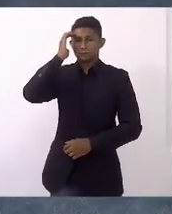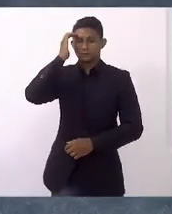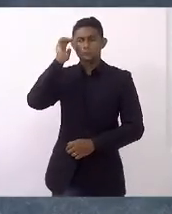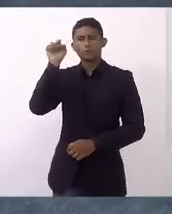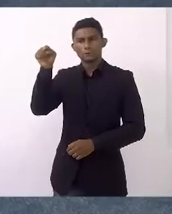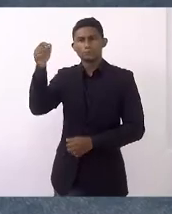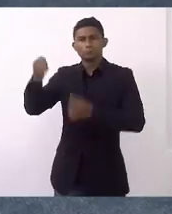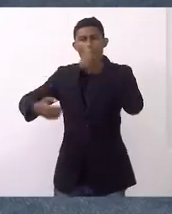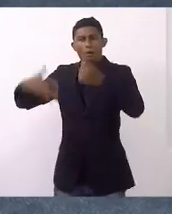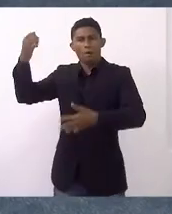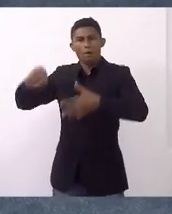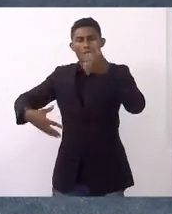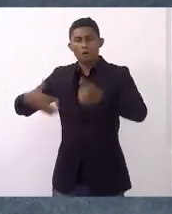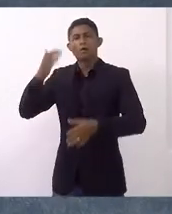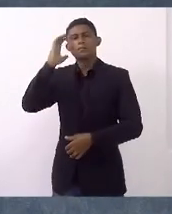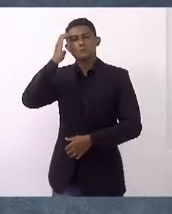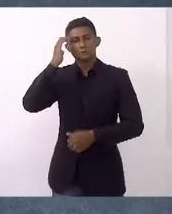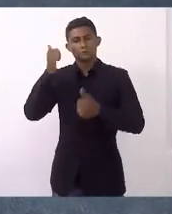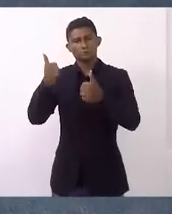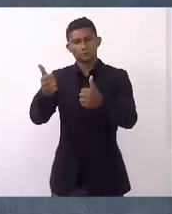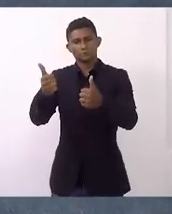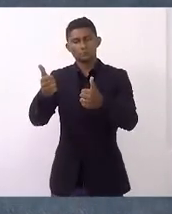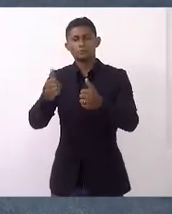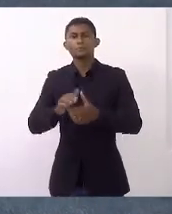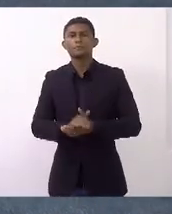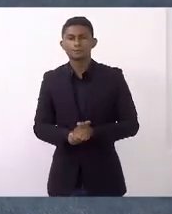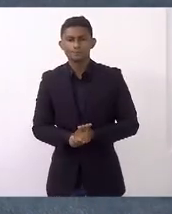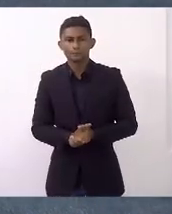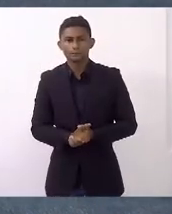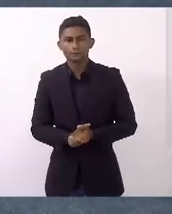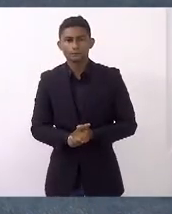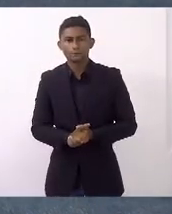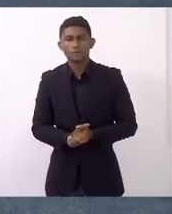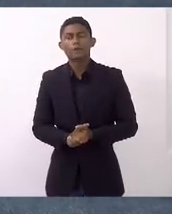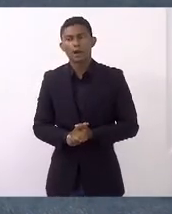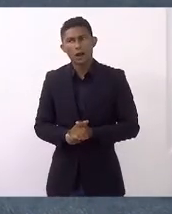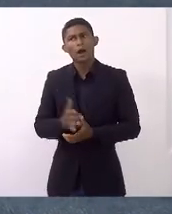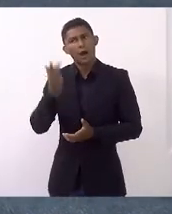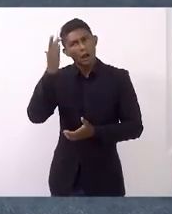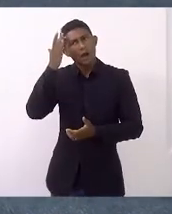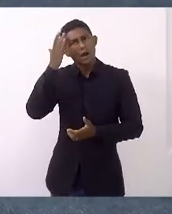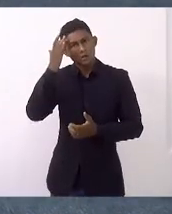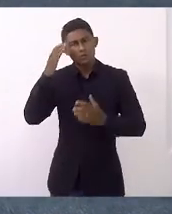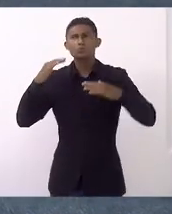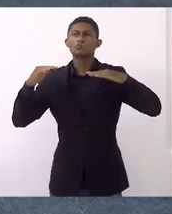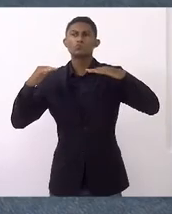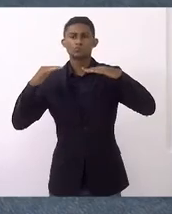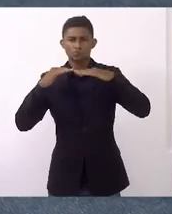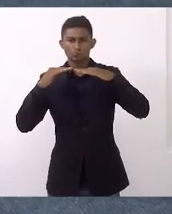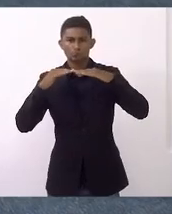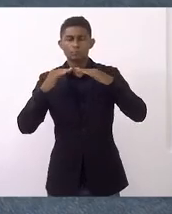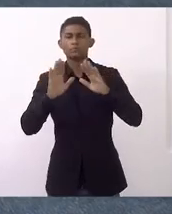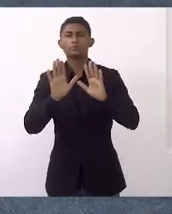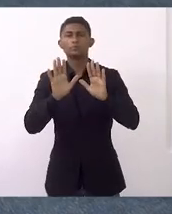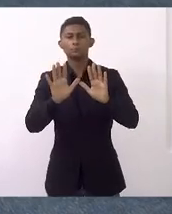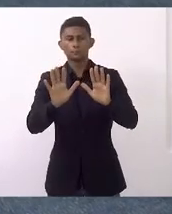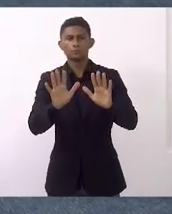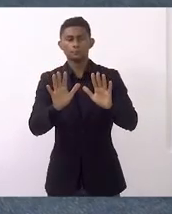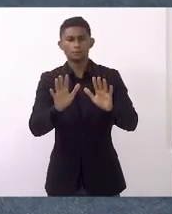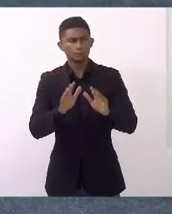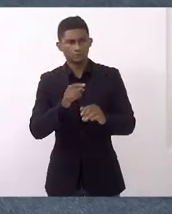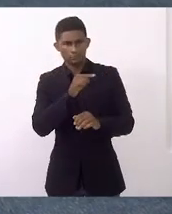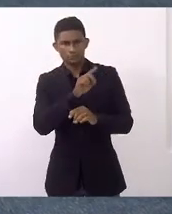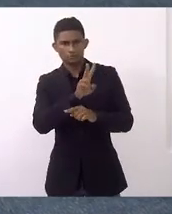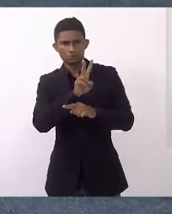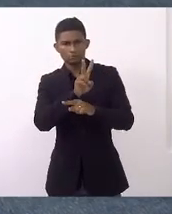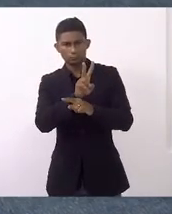Excelência e tenho, digamos, proximidade com ela. Mas a autuação em si não deveria ser